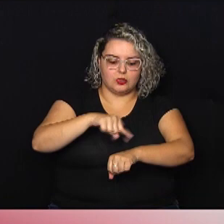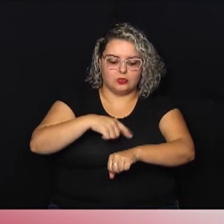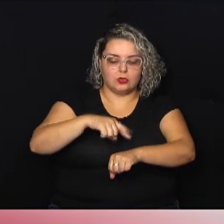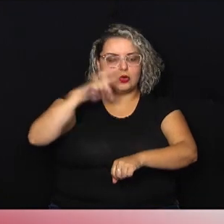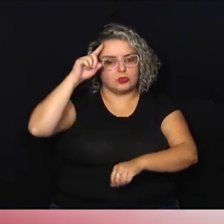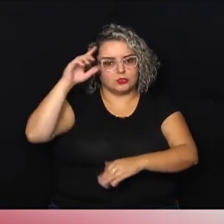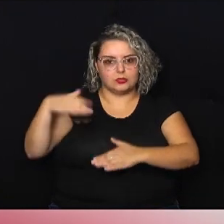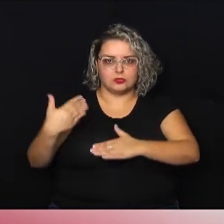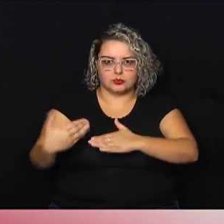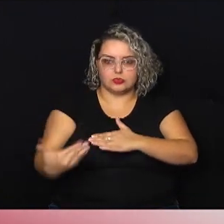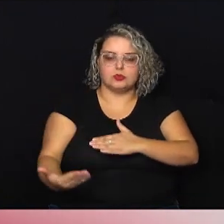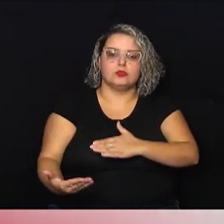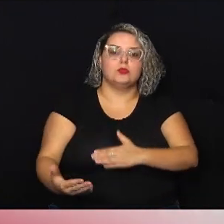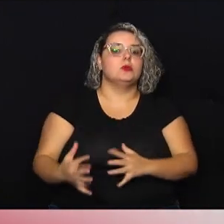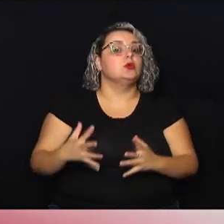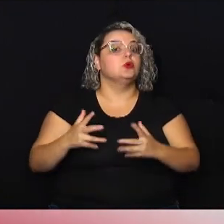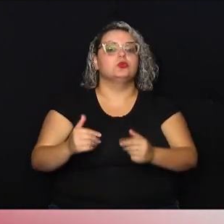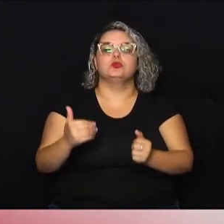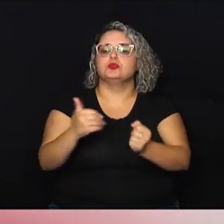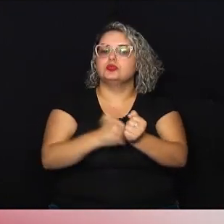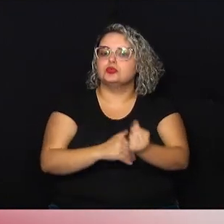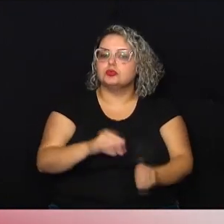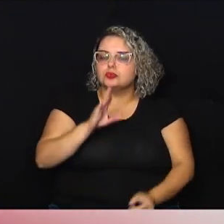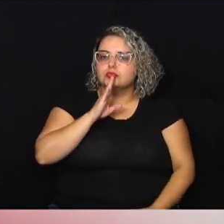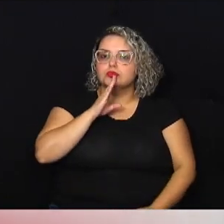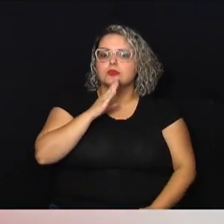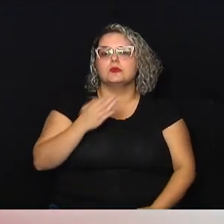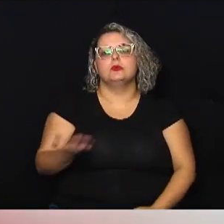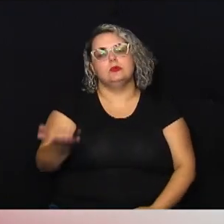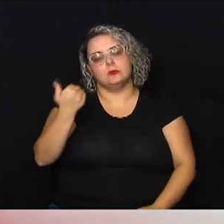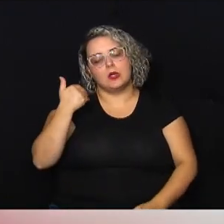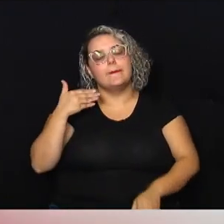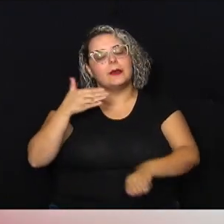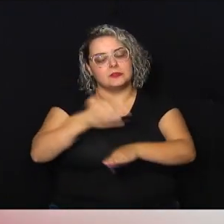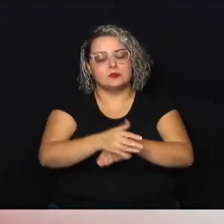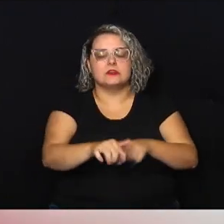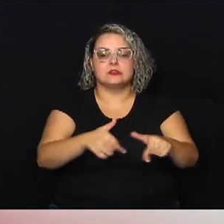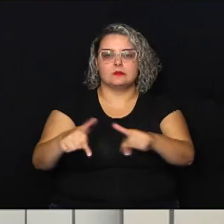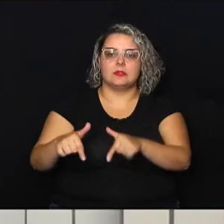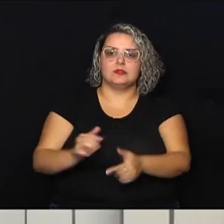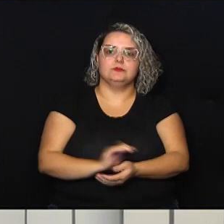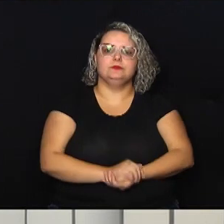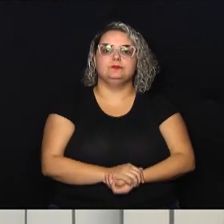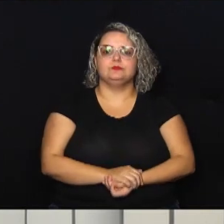e totalmente sigiloso. Venha participar conosco deste trabalho.